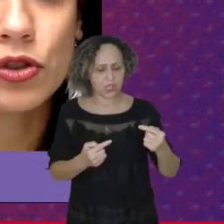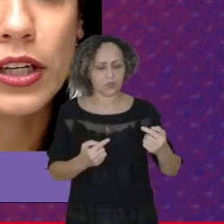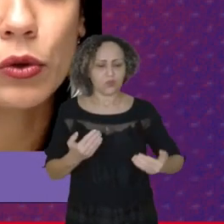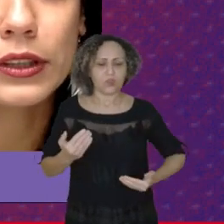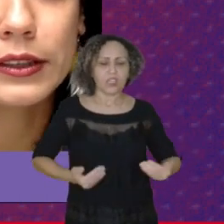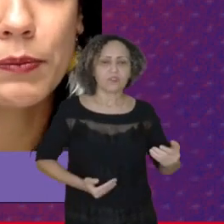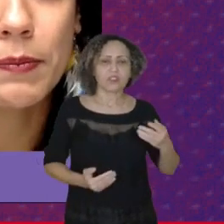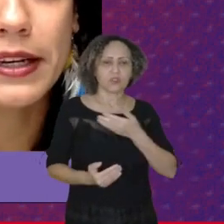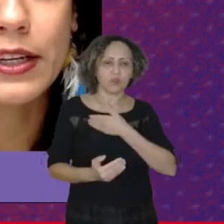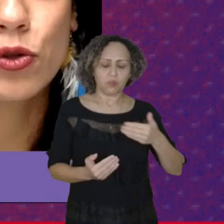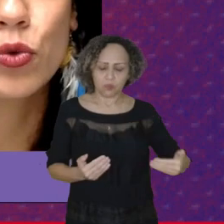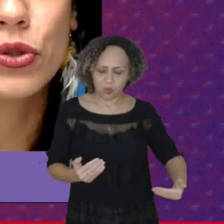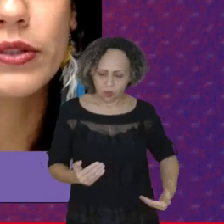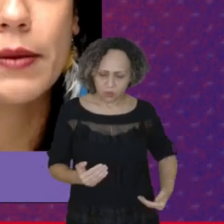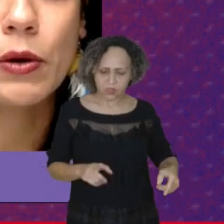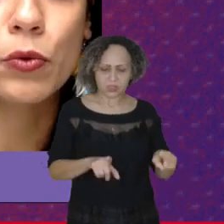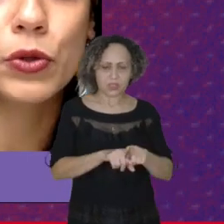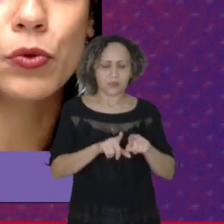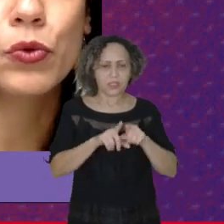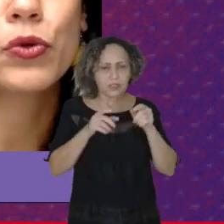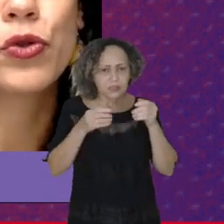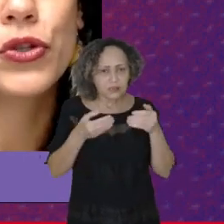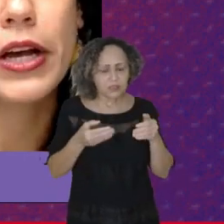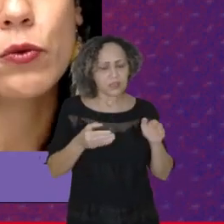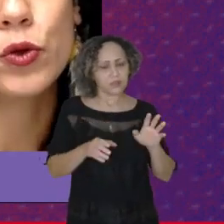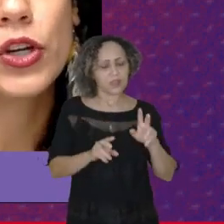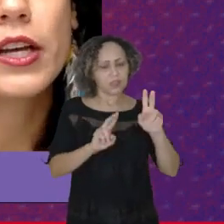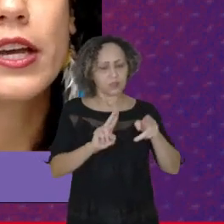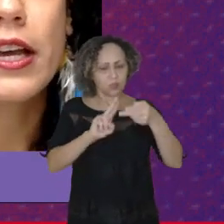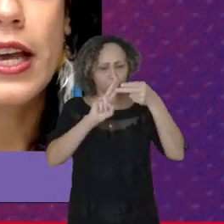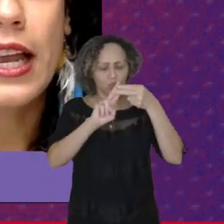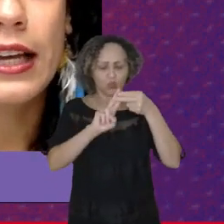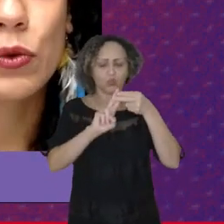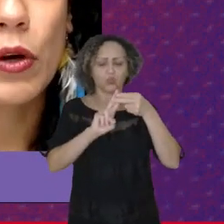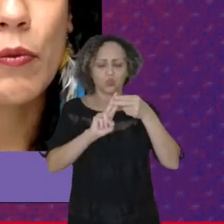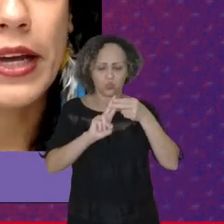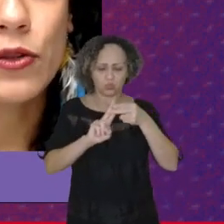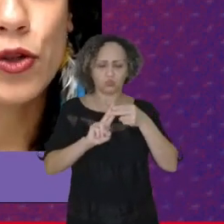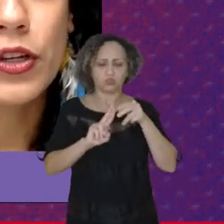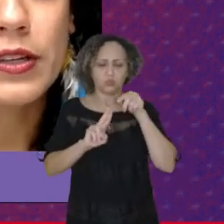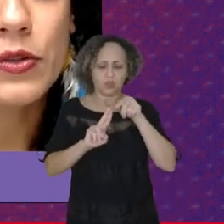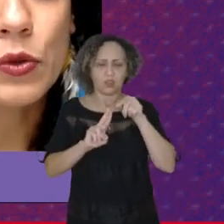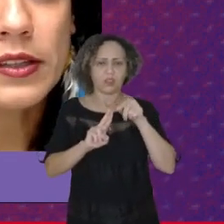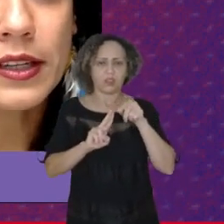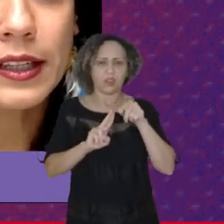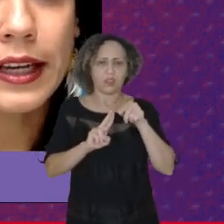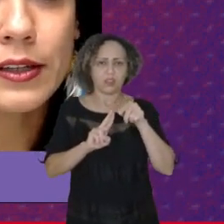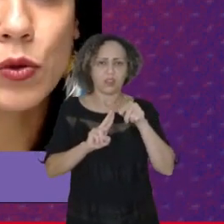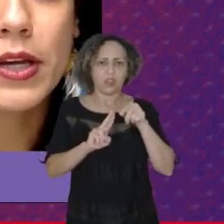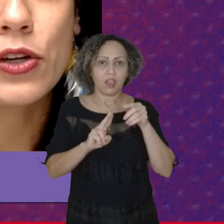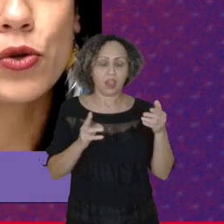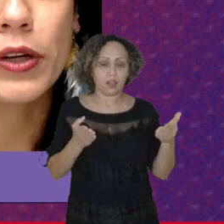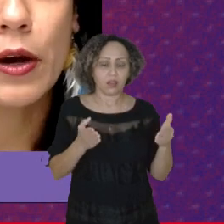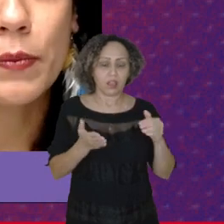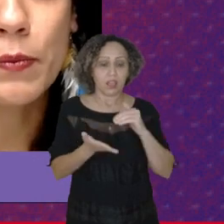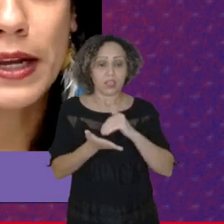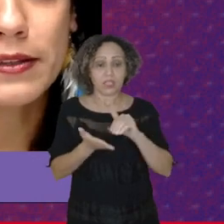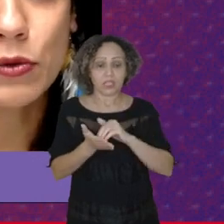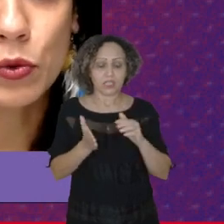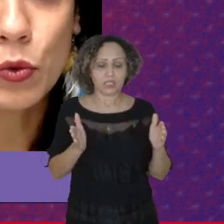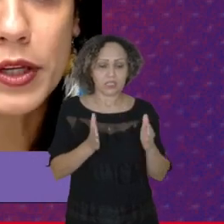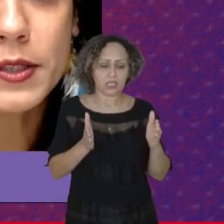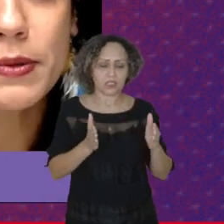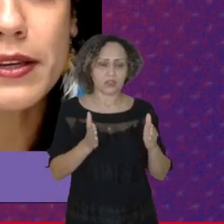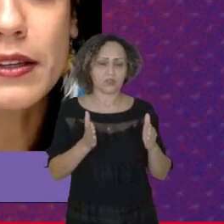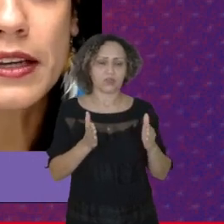Nacional de Negociação Permanente do Sistema Único de Saúde. Ela é atualmente secretária subregional